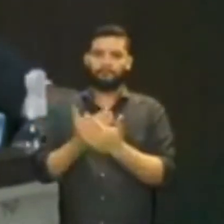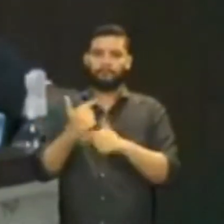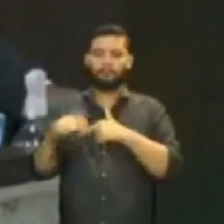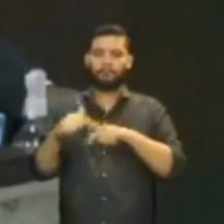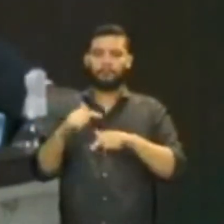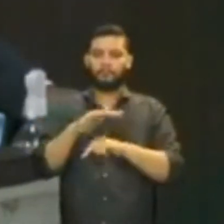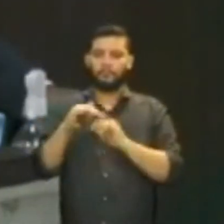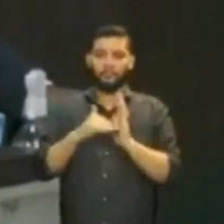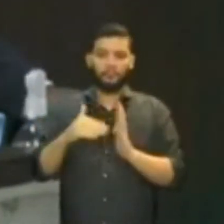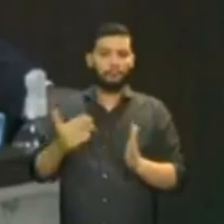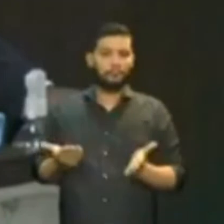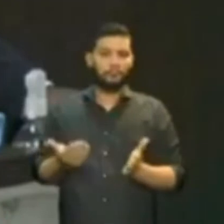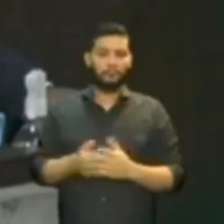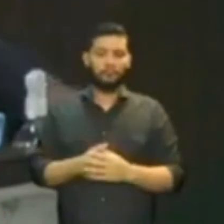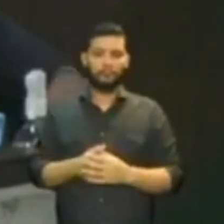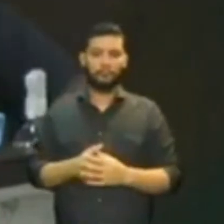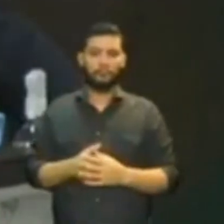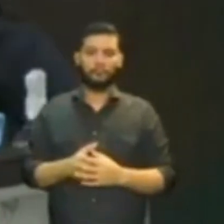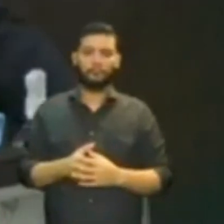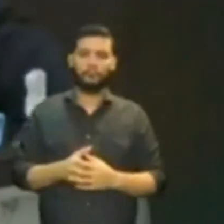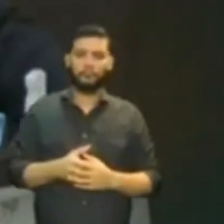para tudo. E